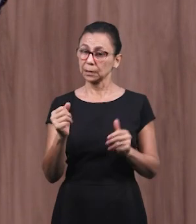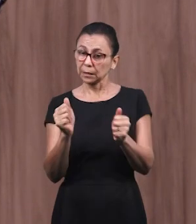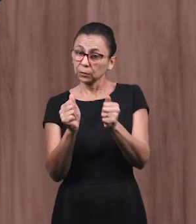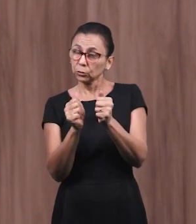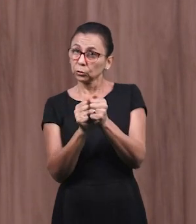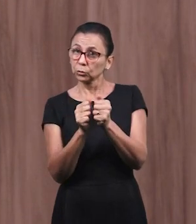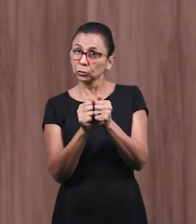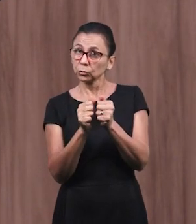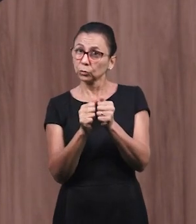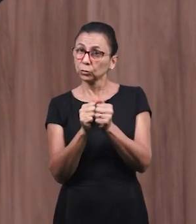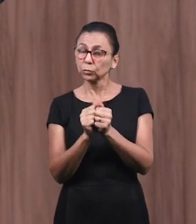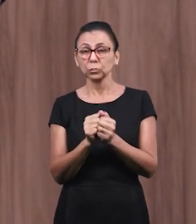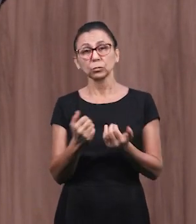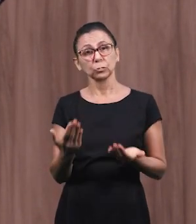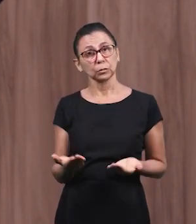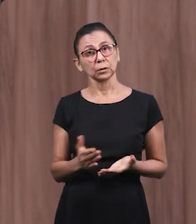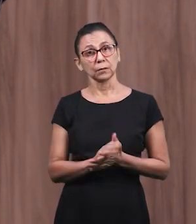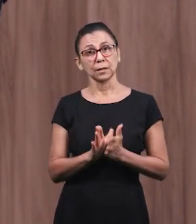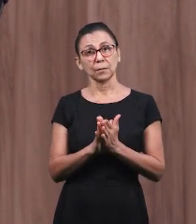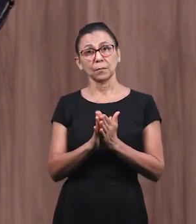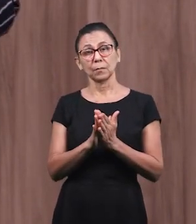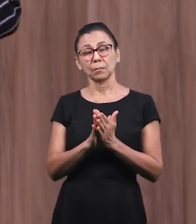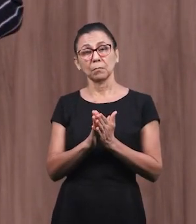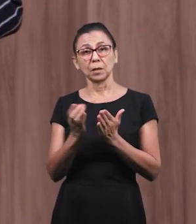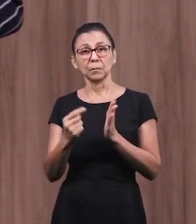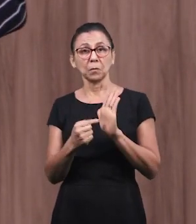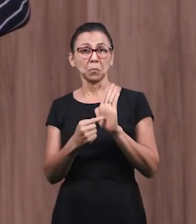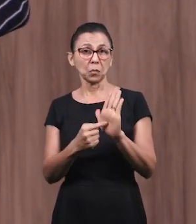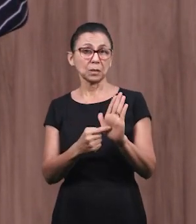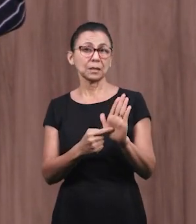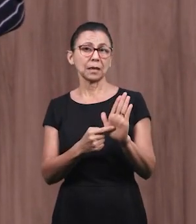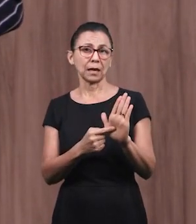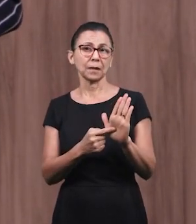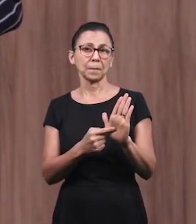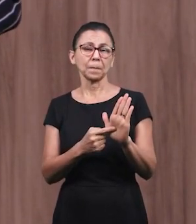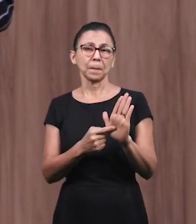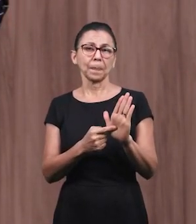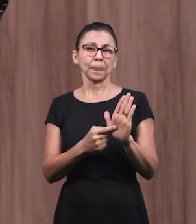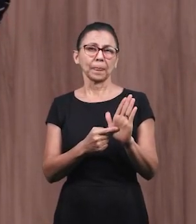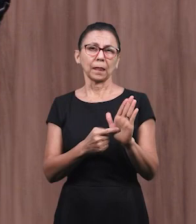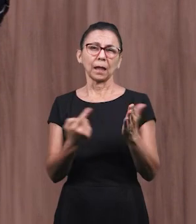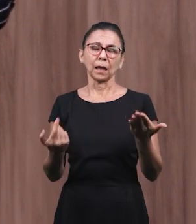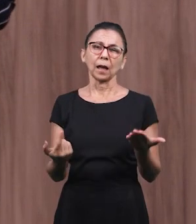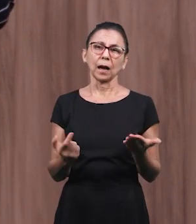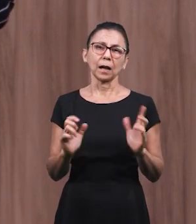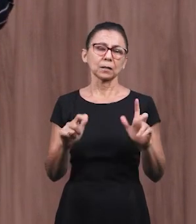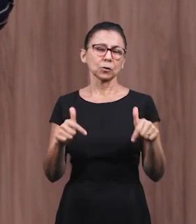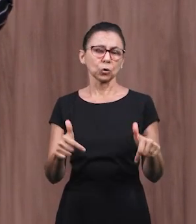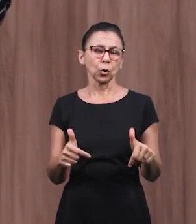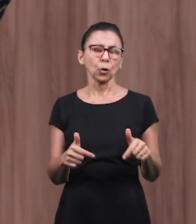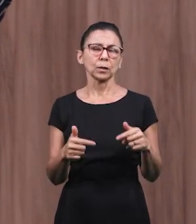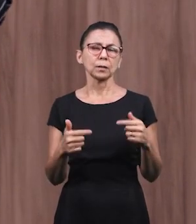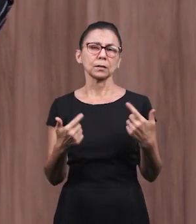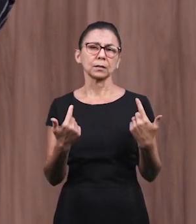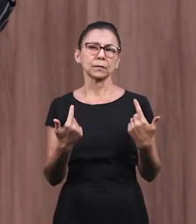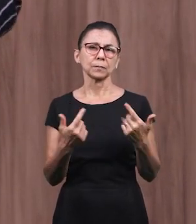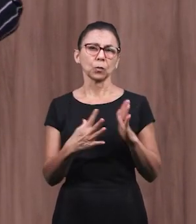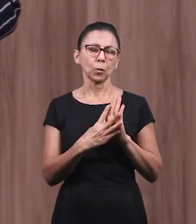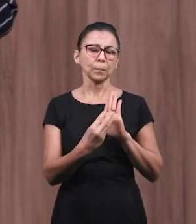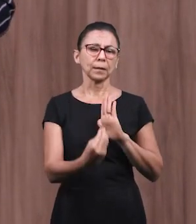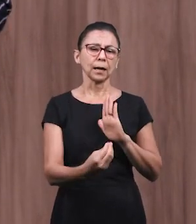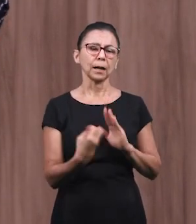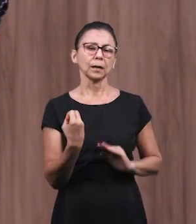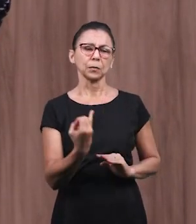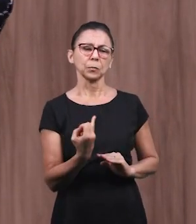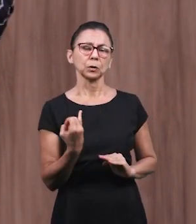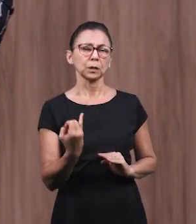basta mostrar exemplos na Bíblia de como um servo deve agir. Os filhos precisam ver isso em nossas ações, caminhando